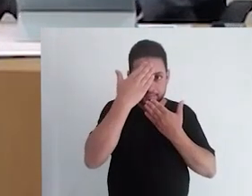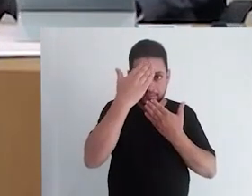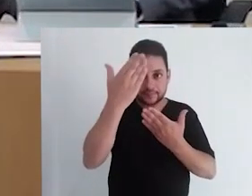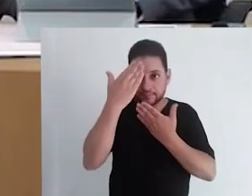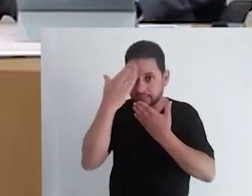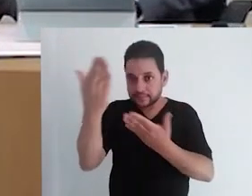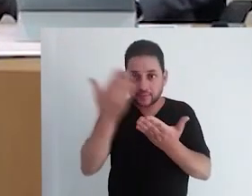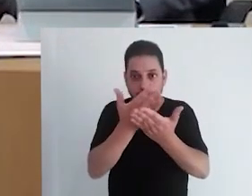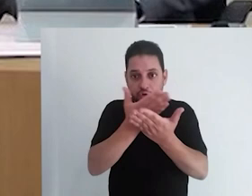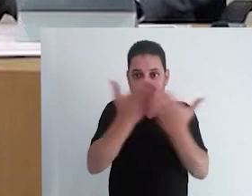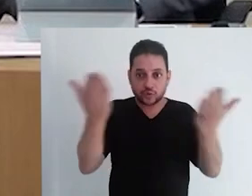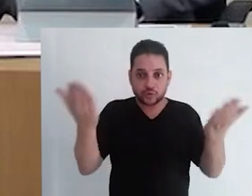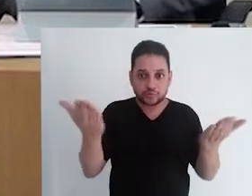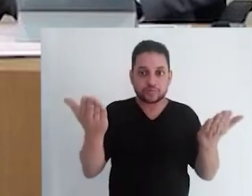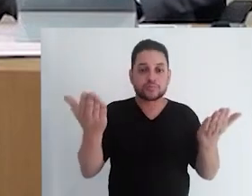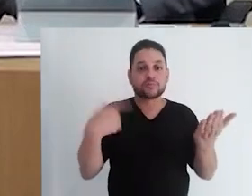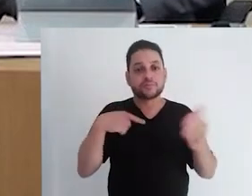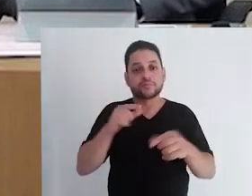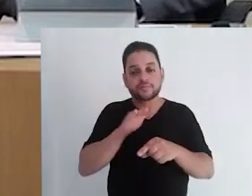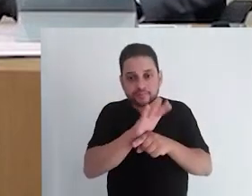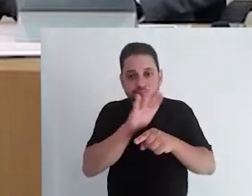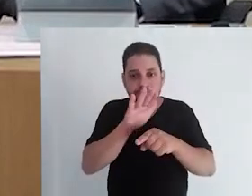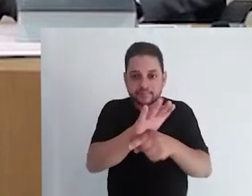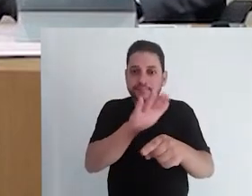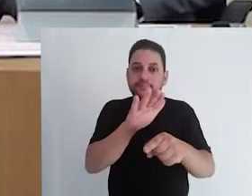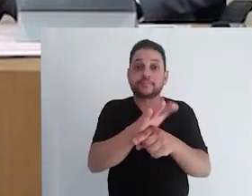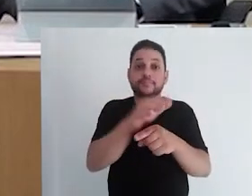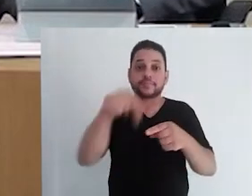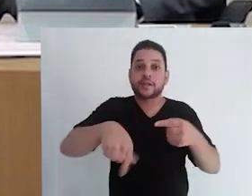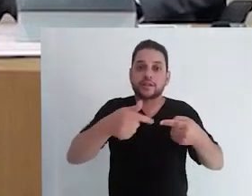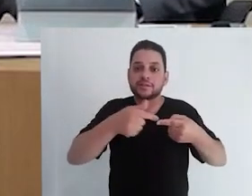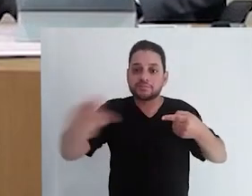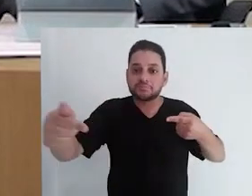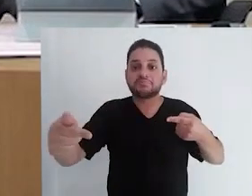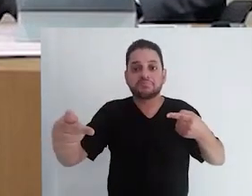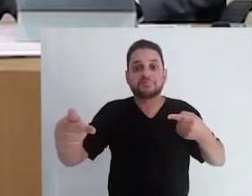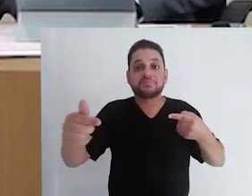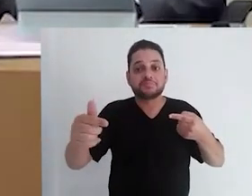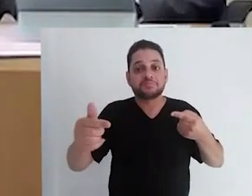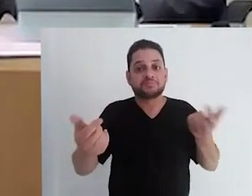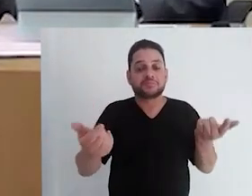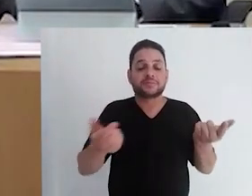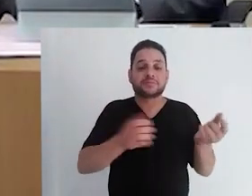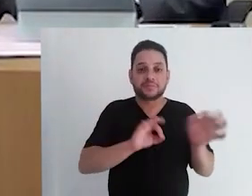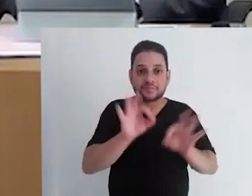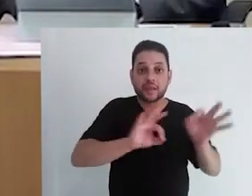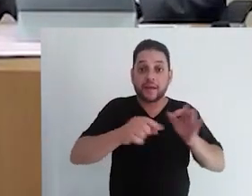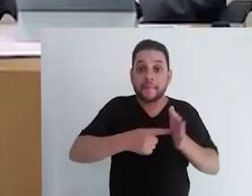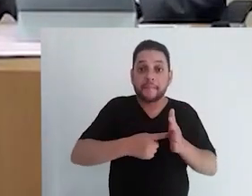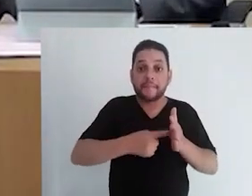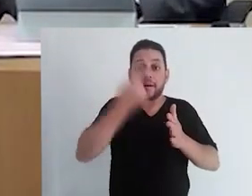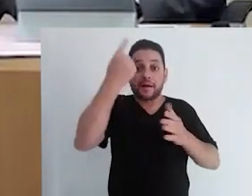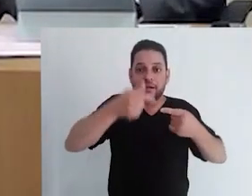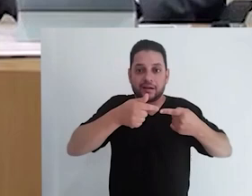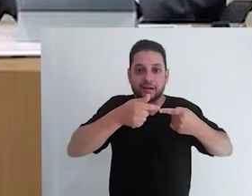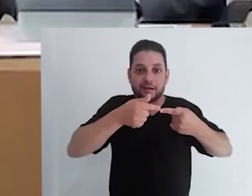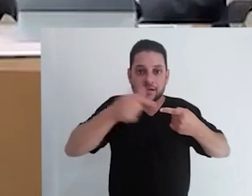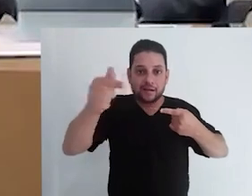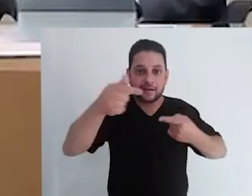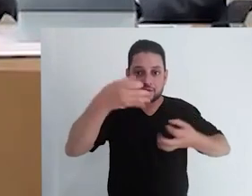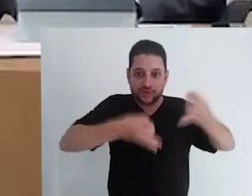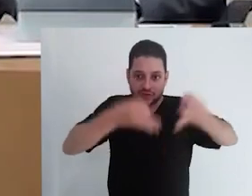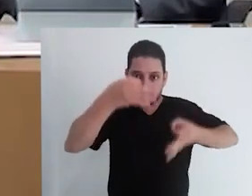que muito colaboraram para o acontecimento dessa semana, né? Esta é a primeira semana dos Juizados